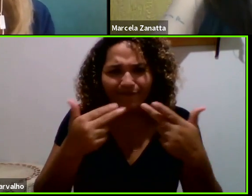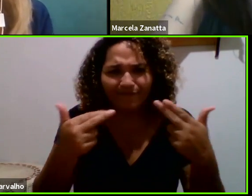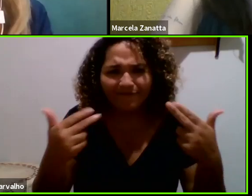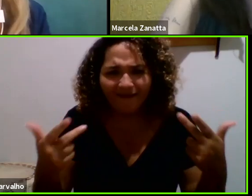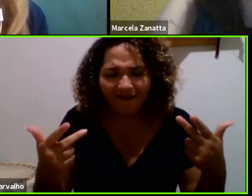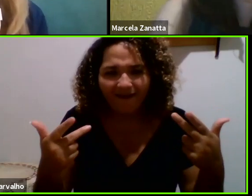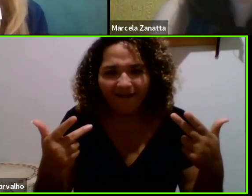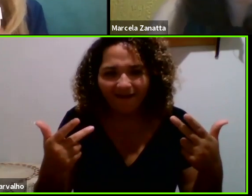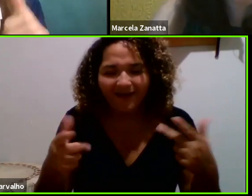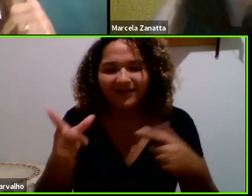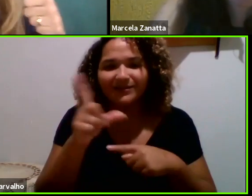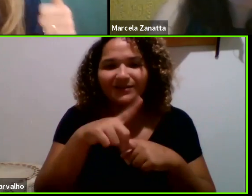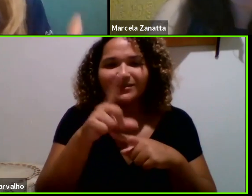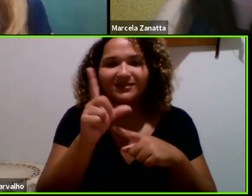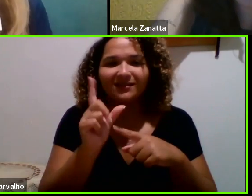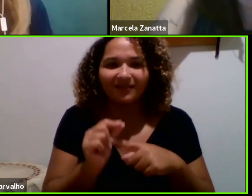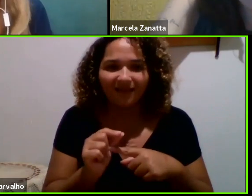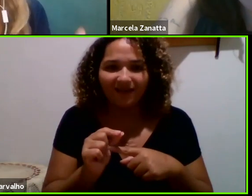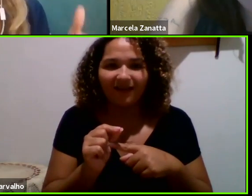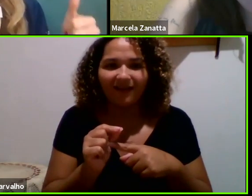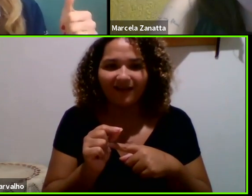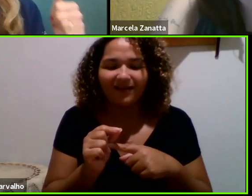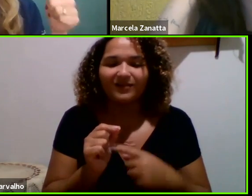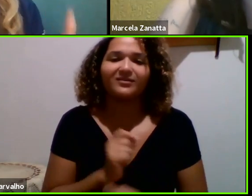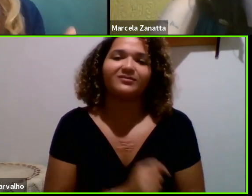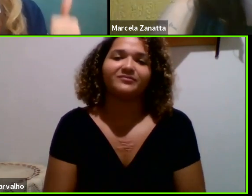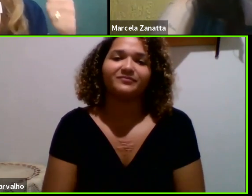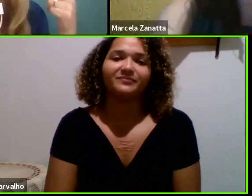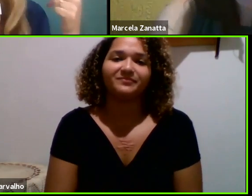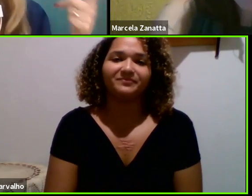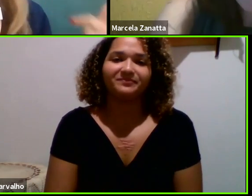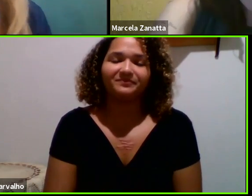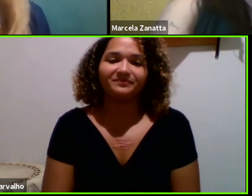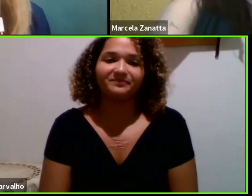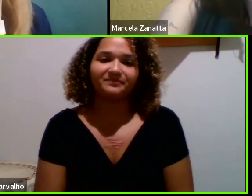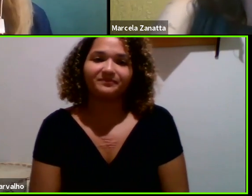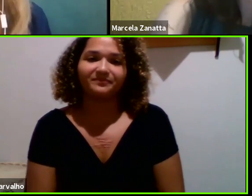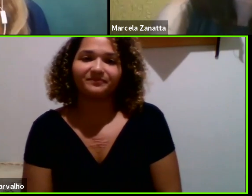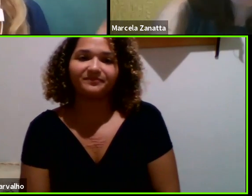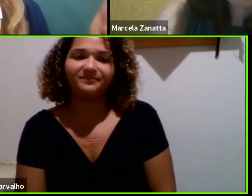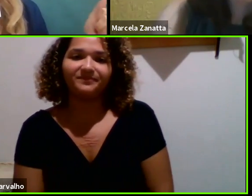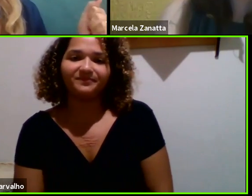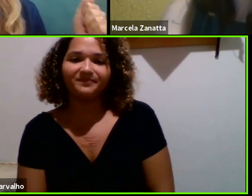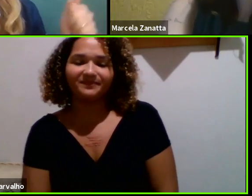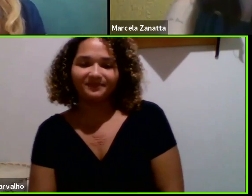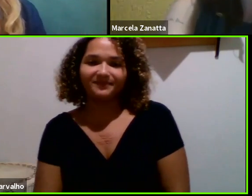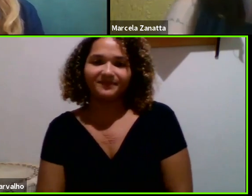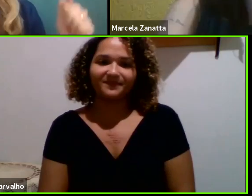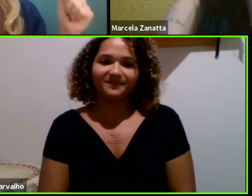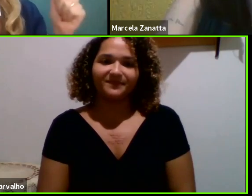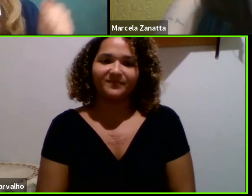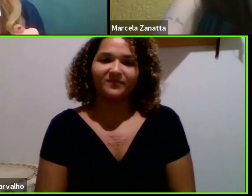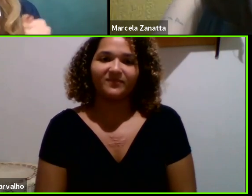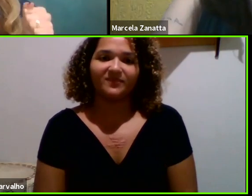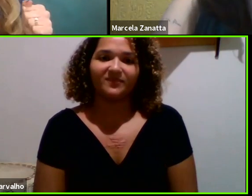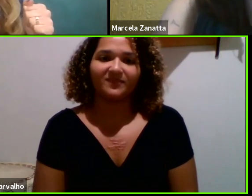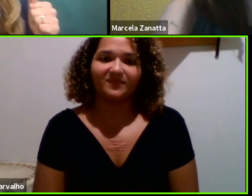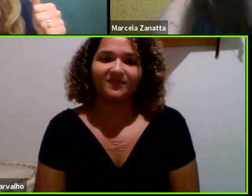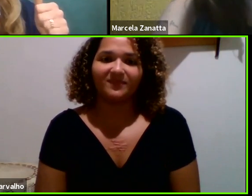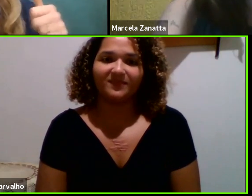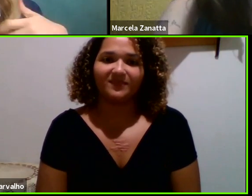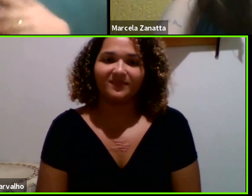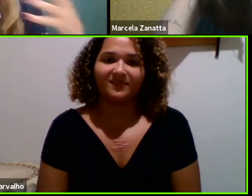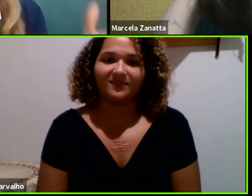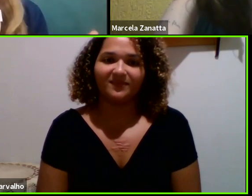SENAC. Nós temos o SENAC de Goiás, o SENAC de Santa Catarina, nós temos o SENAC